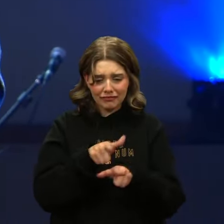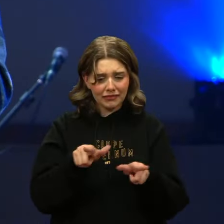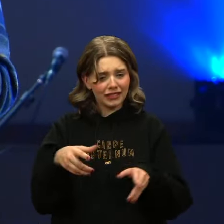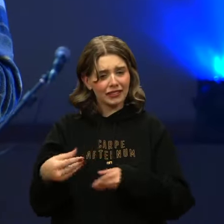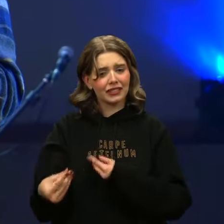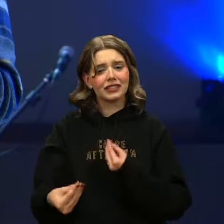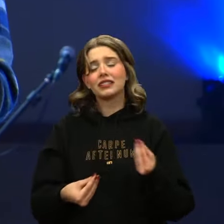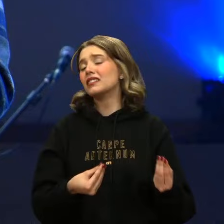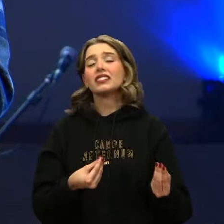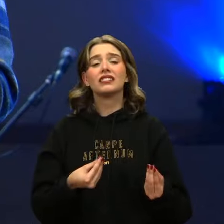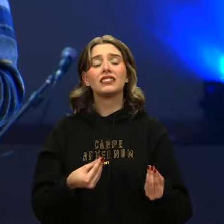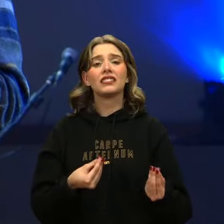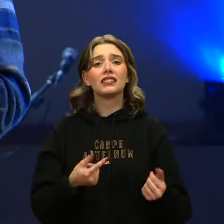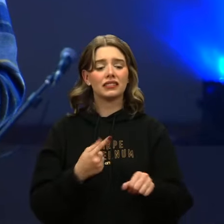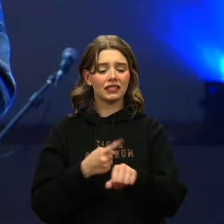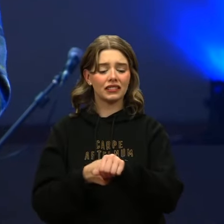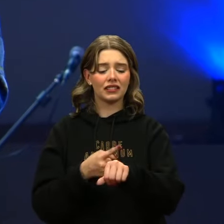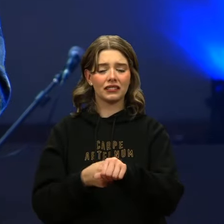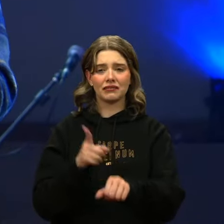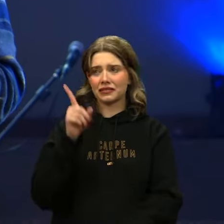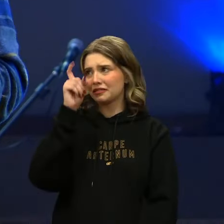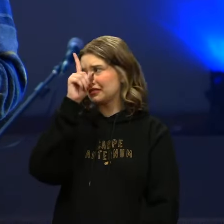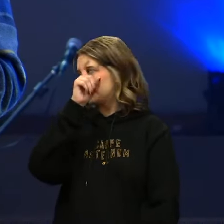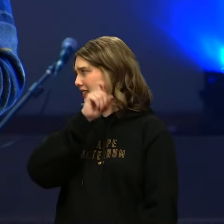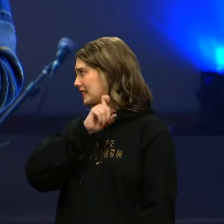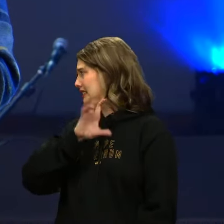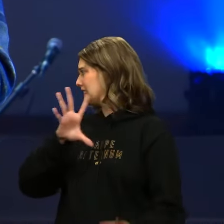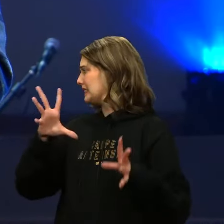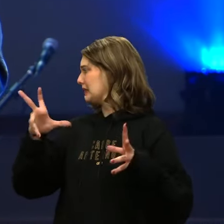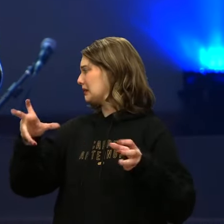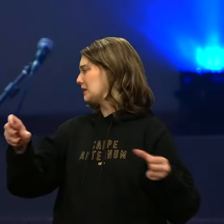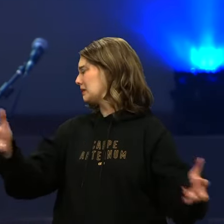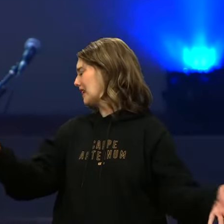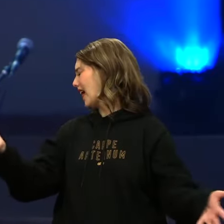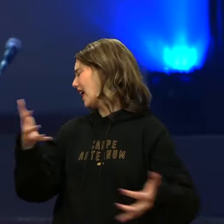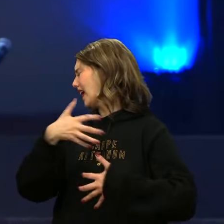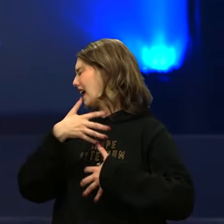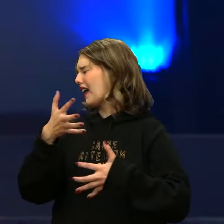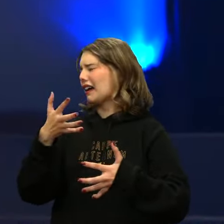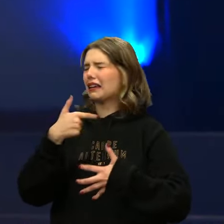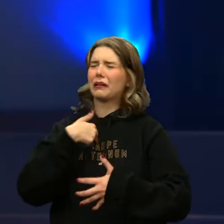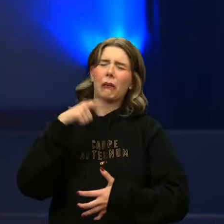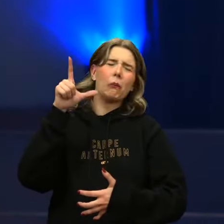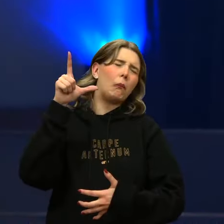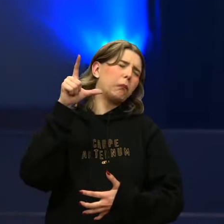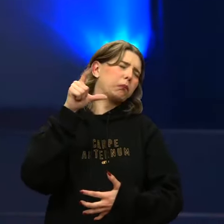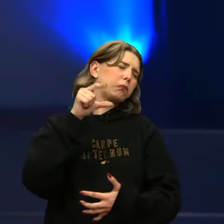As circunstâncias estão desfavoráveis, a maré está desfavorável e você está se sentindo tão pequeno.